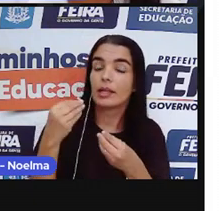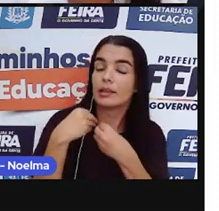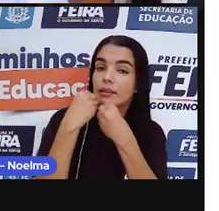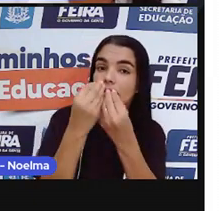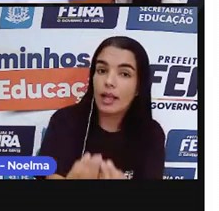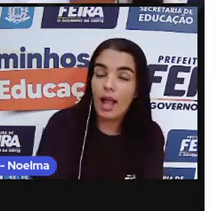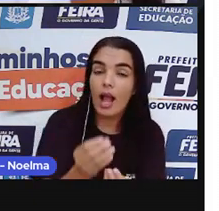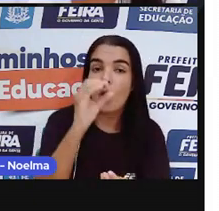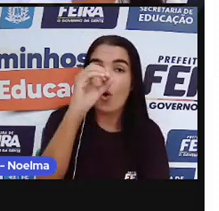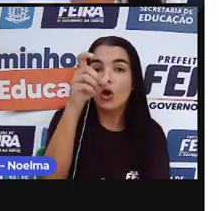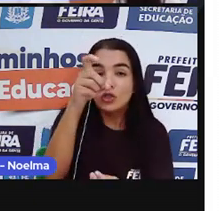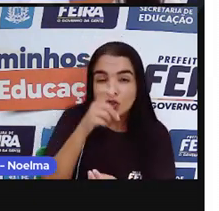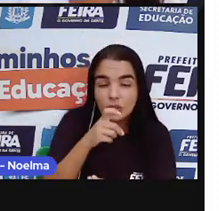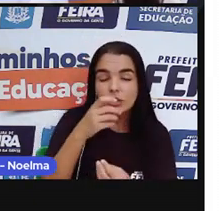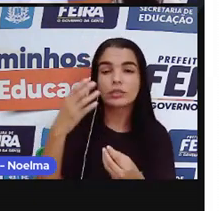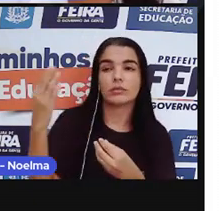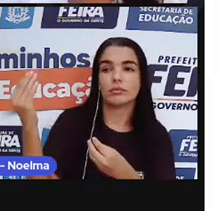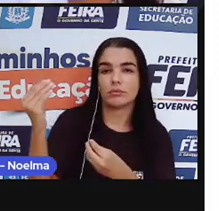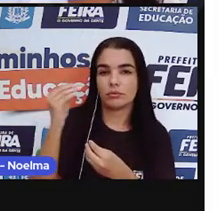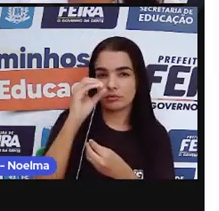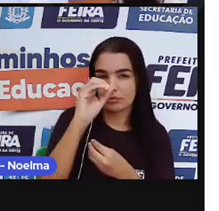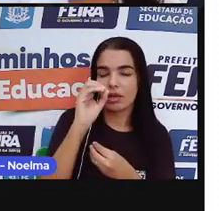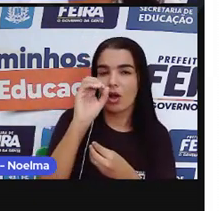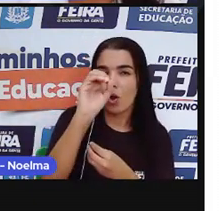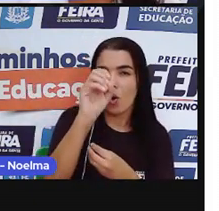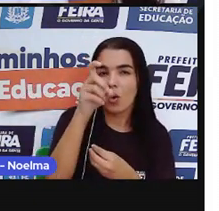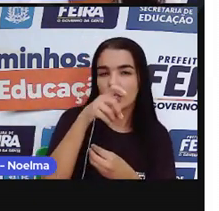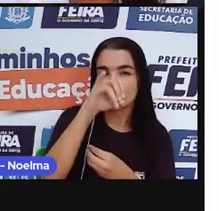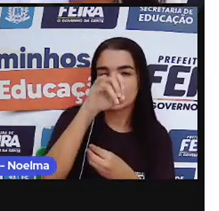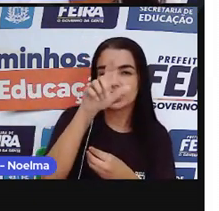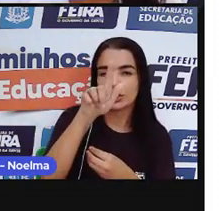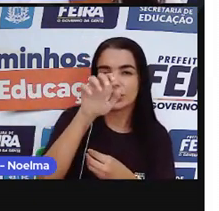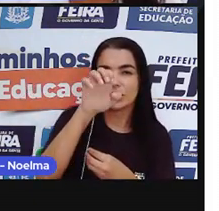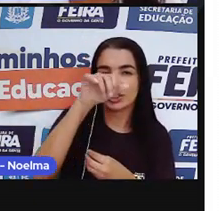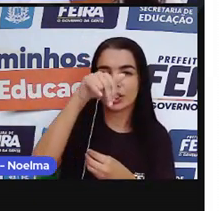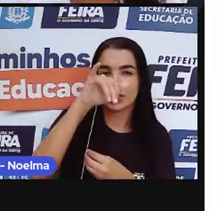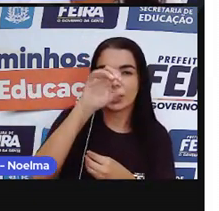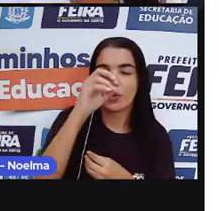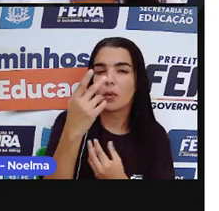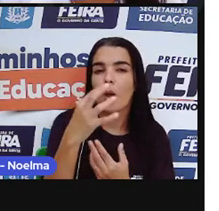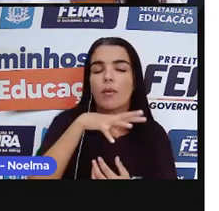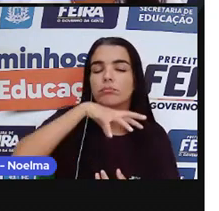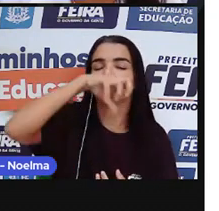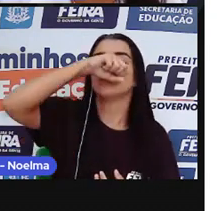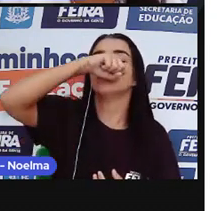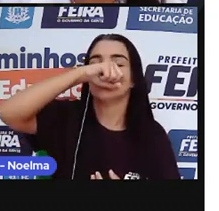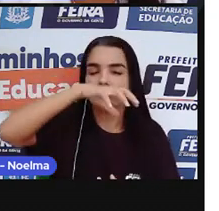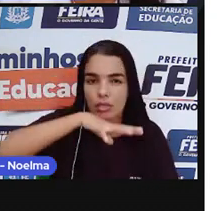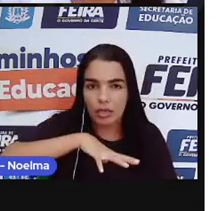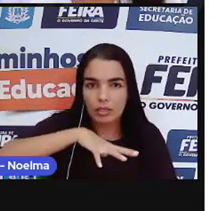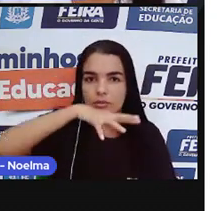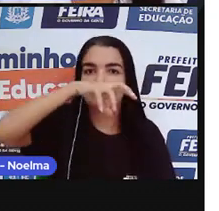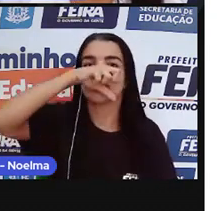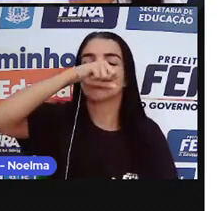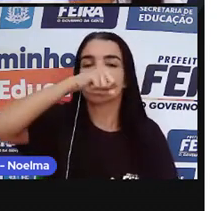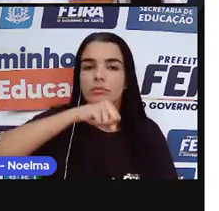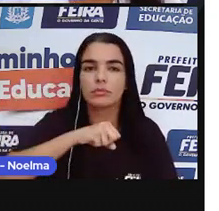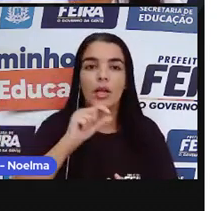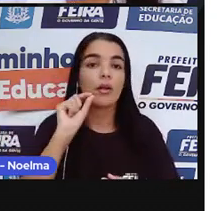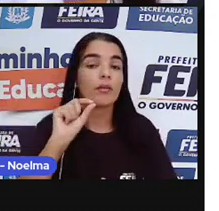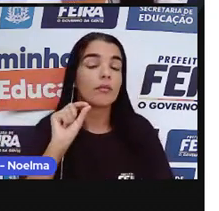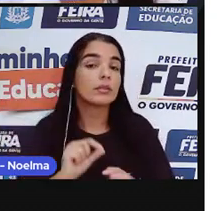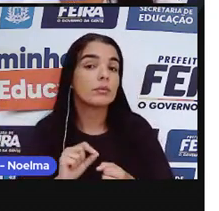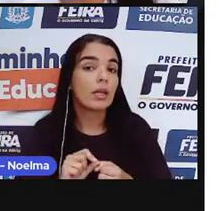liberam vapor d'água para a nossa atmosfera. E com isso, com essa grande quantidade de água, né, o ar úmido aí, há